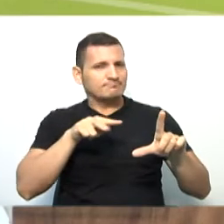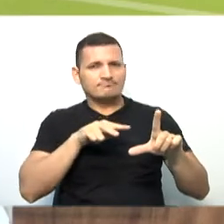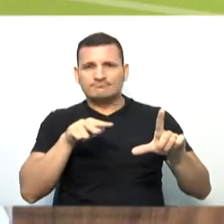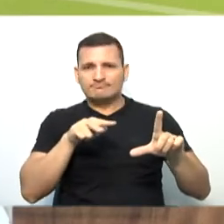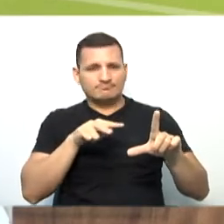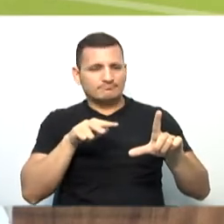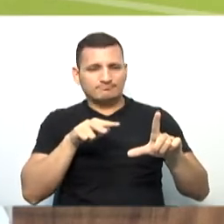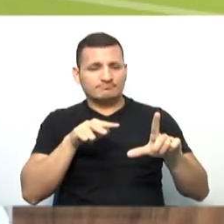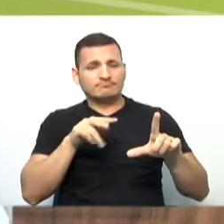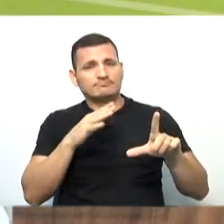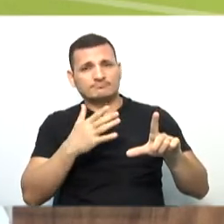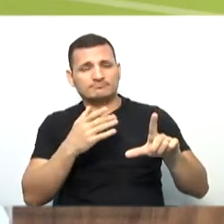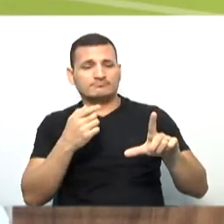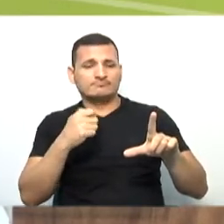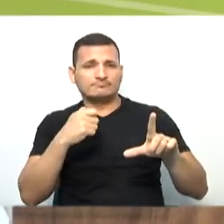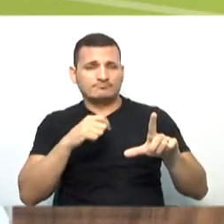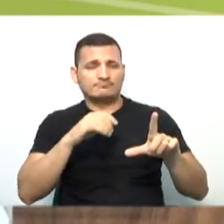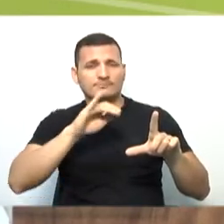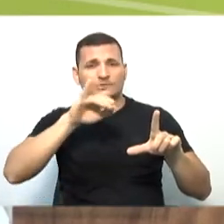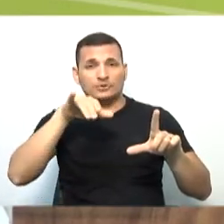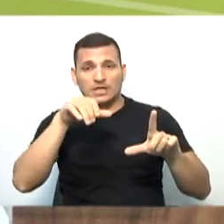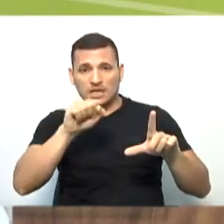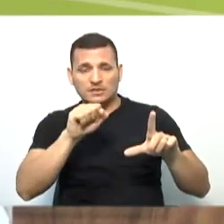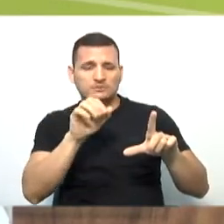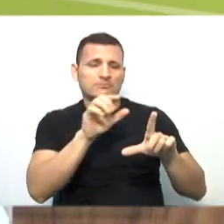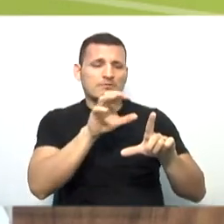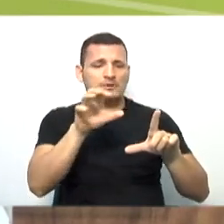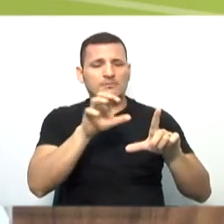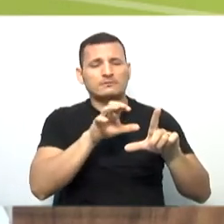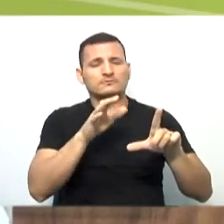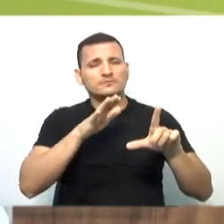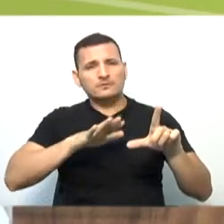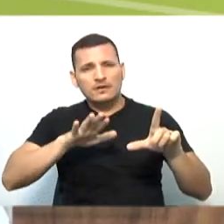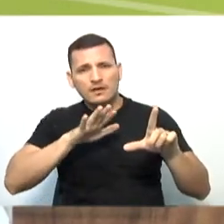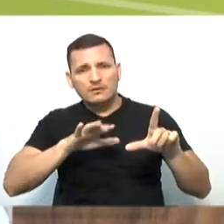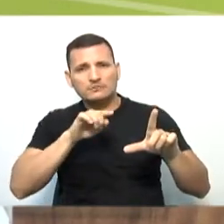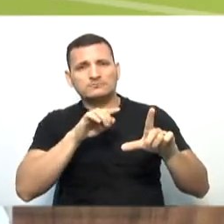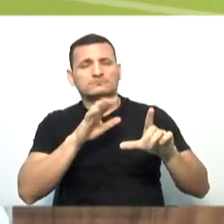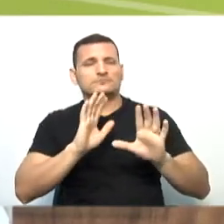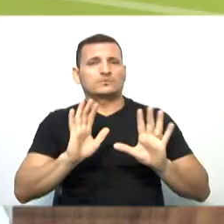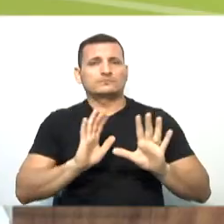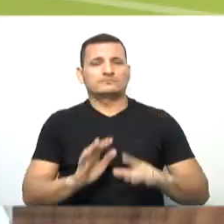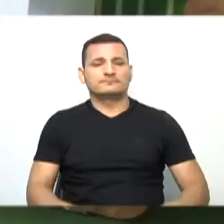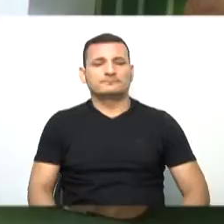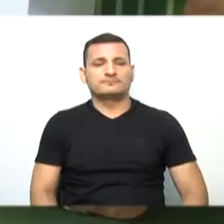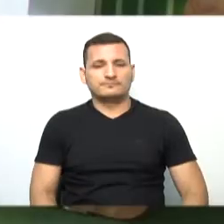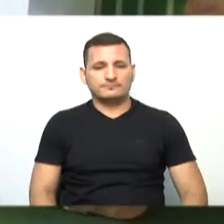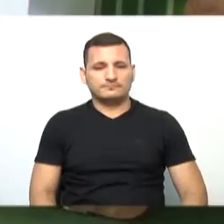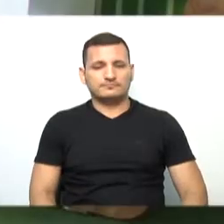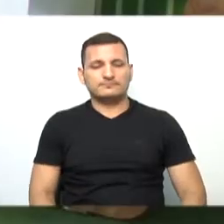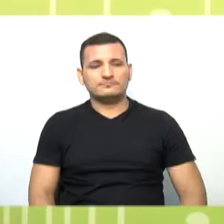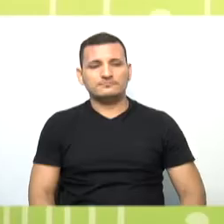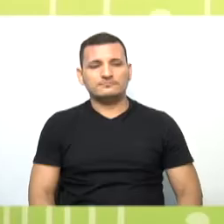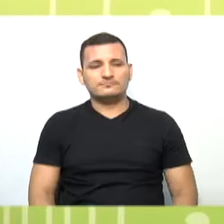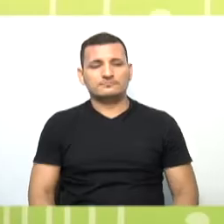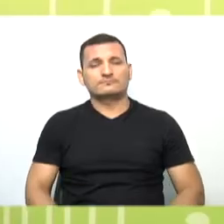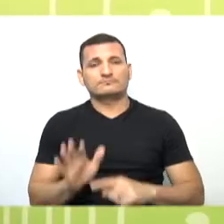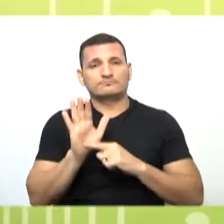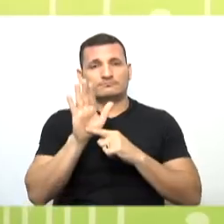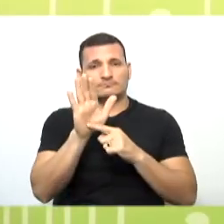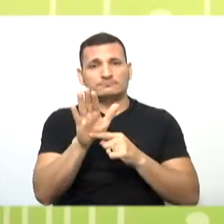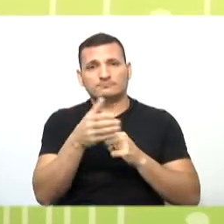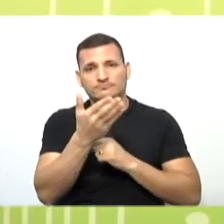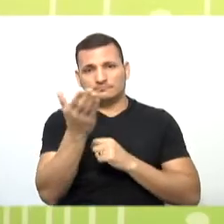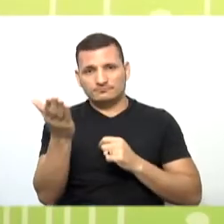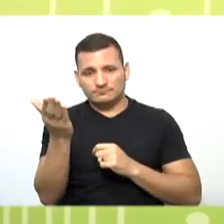dar aquela pitada de JavaScript e poder ter aquela sutileza na página. E deixá-la dinâmica de verdade. Isso. Como eu vou mostrar no exemplo